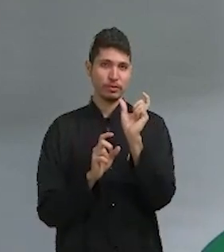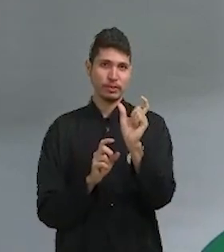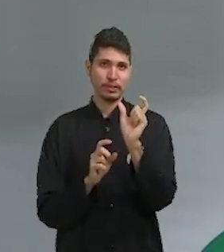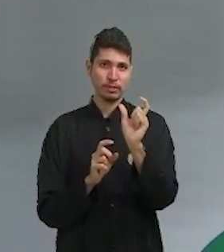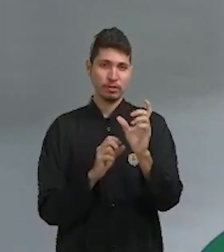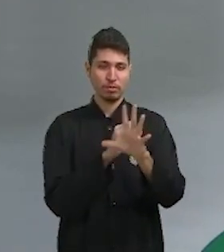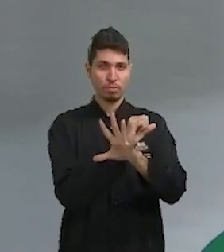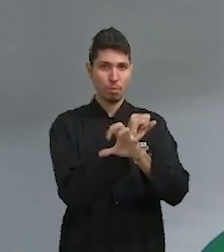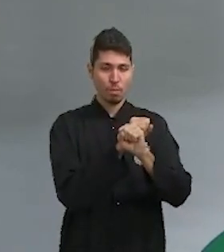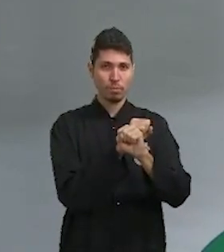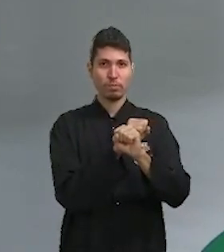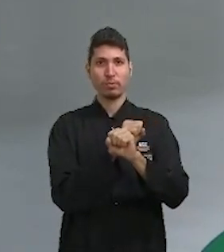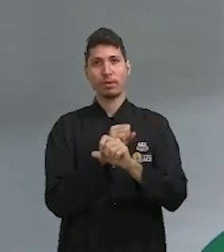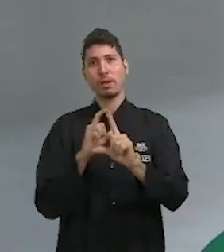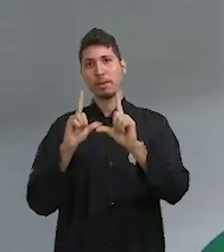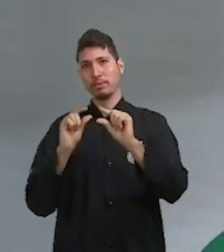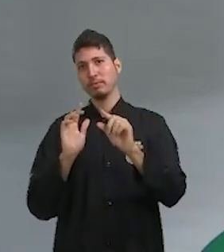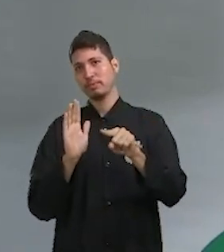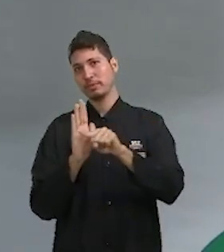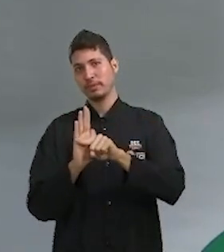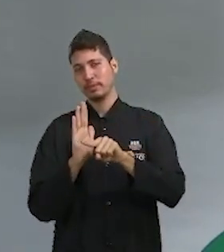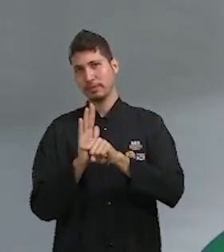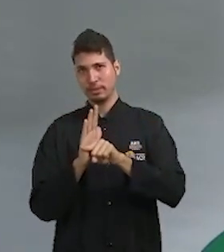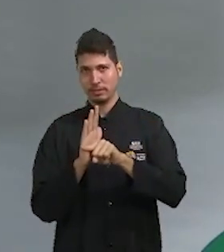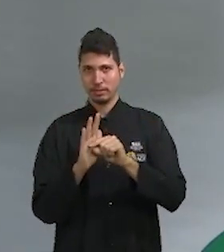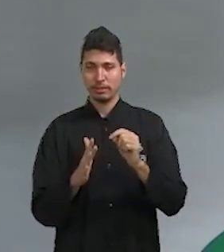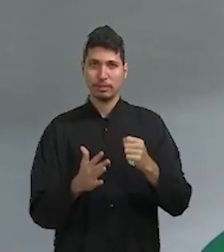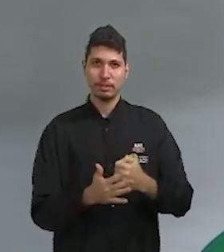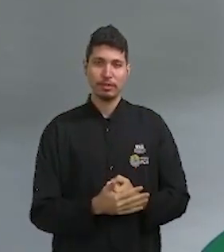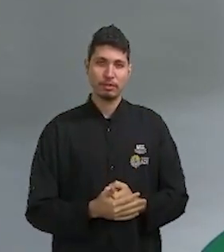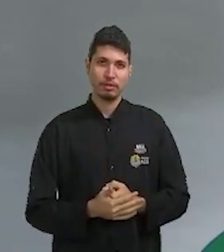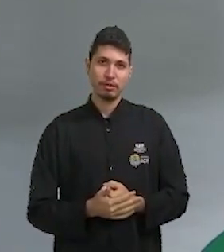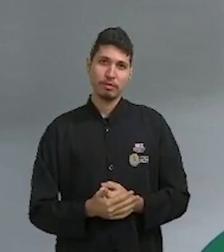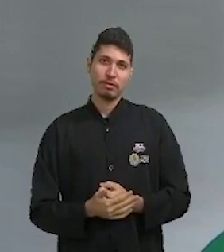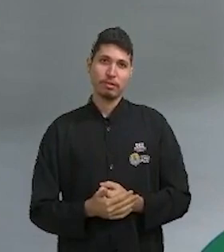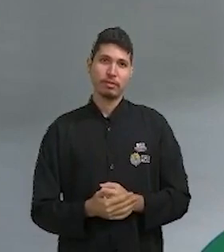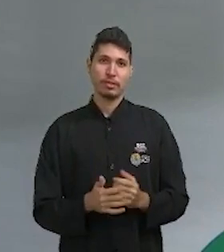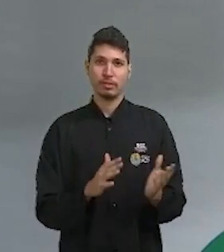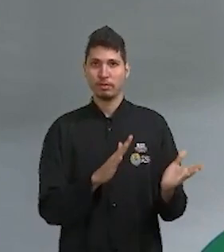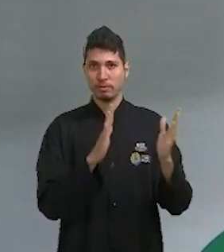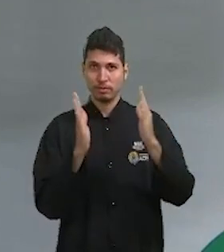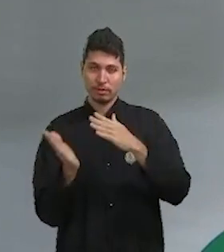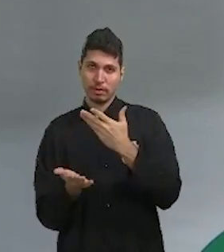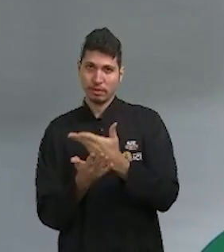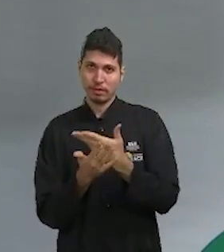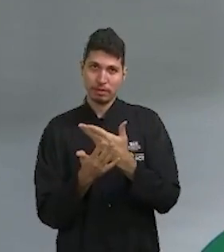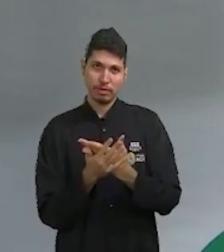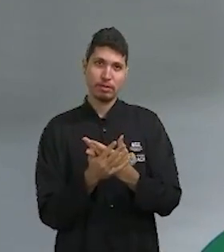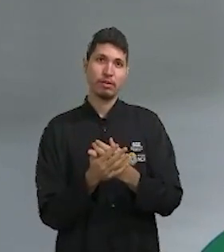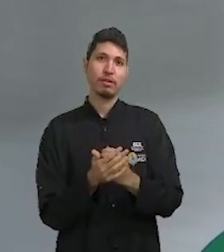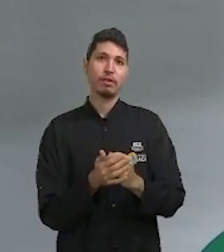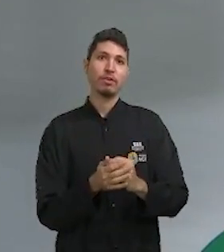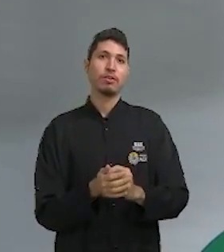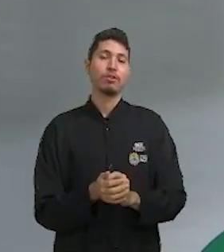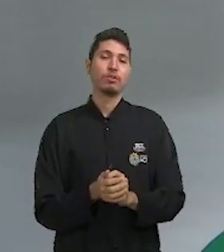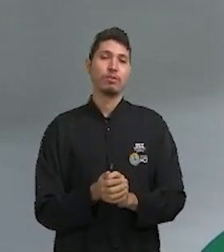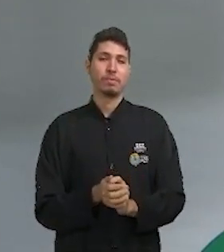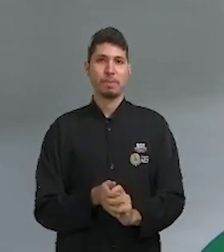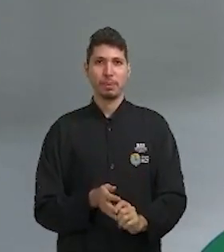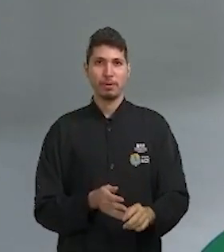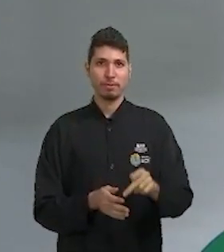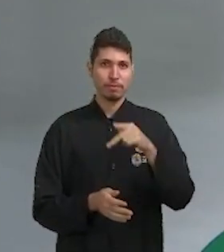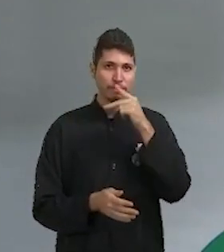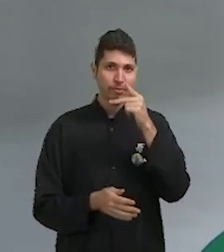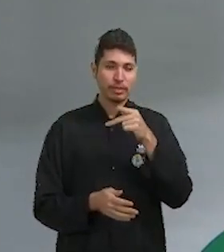redução. Ao decorrer da aula, eu vou relembrar algum desses conceitos. E você que não assistiu, né, a nossa aula anterior, você